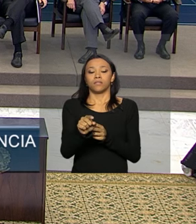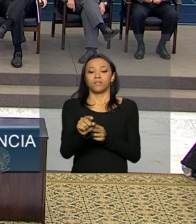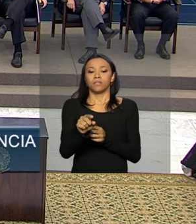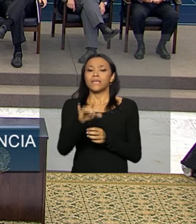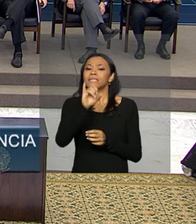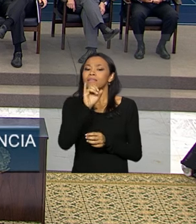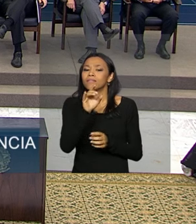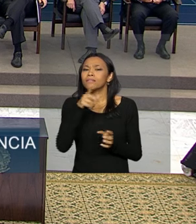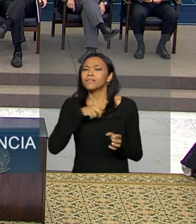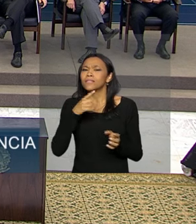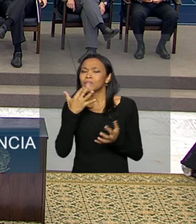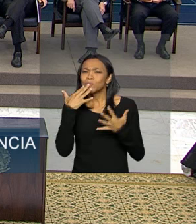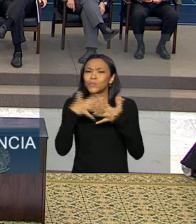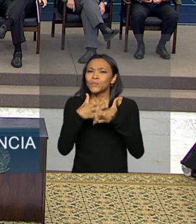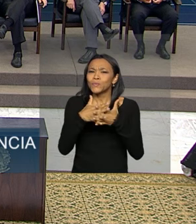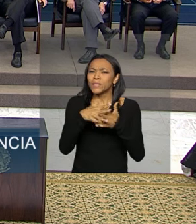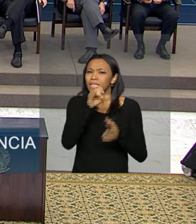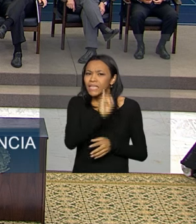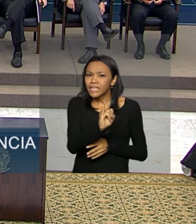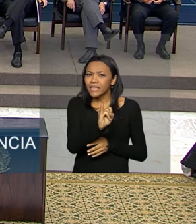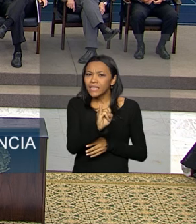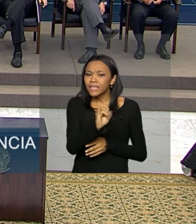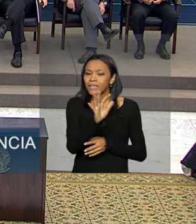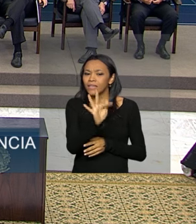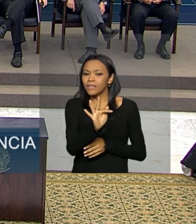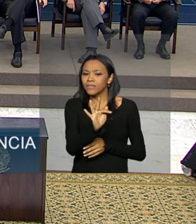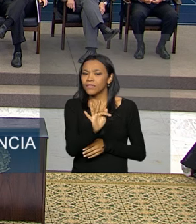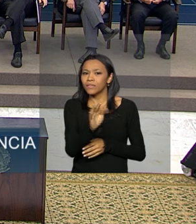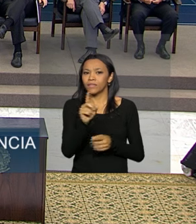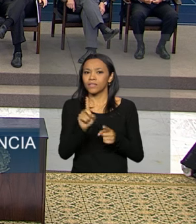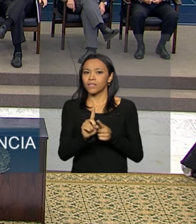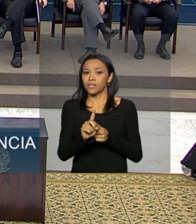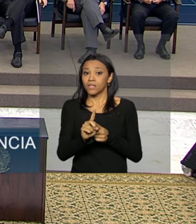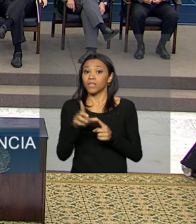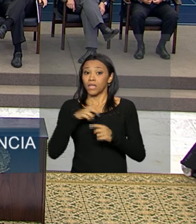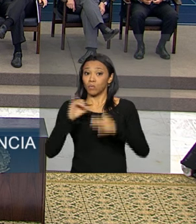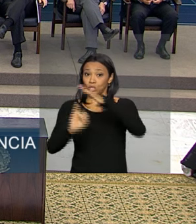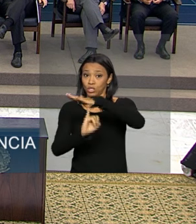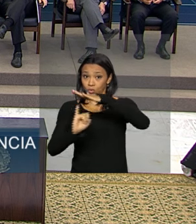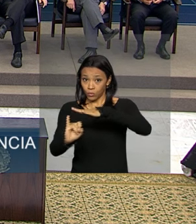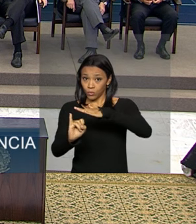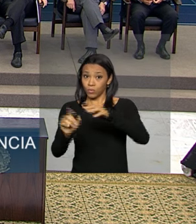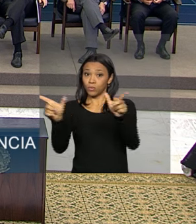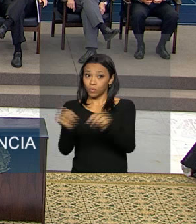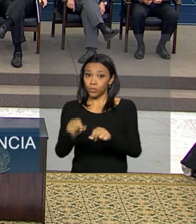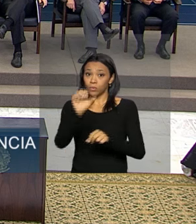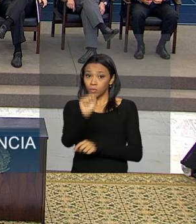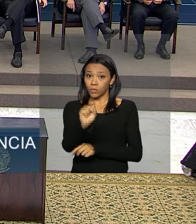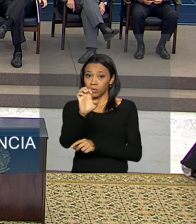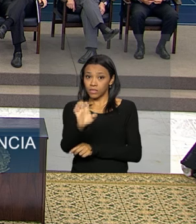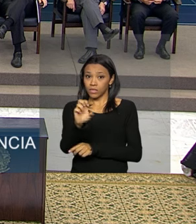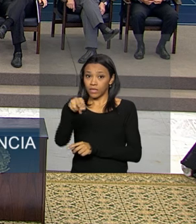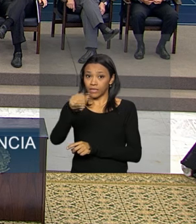o IFE e o IFT. É o Instituto Senai de Inovação e Instituto Senai